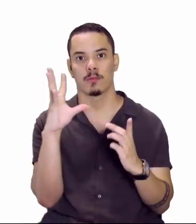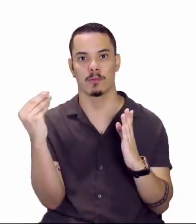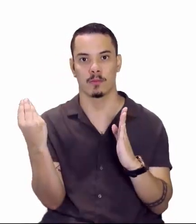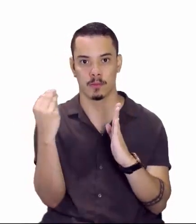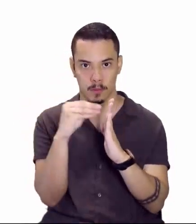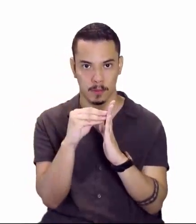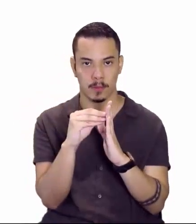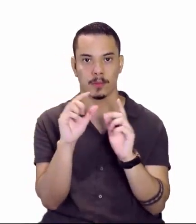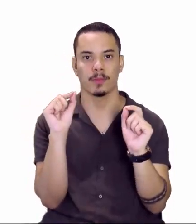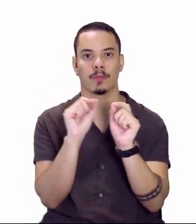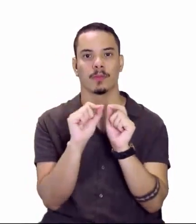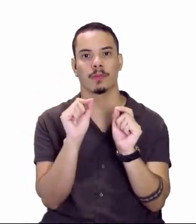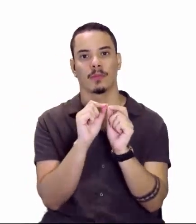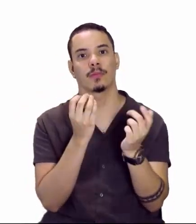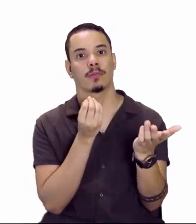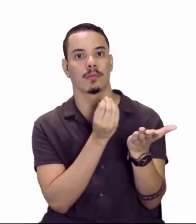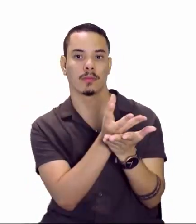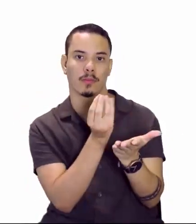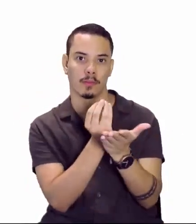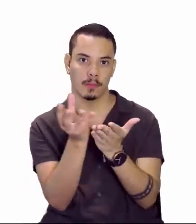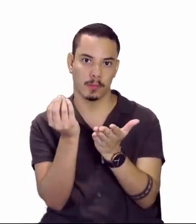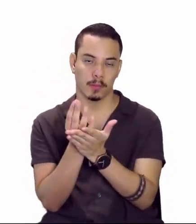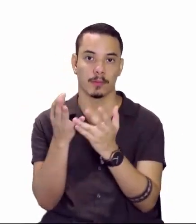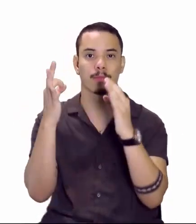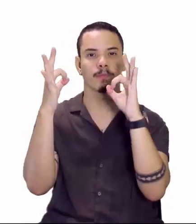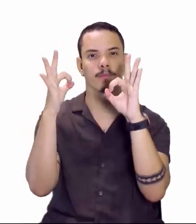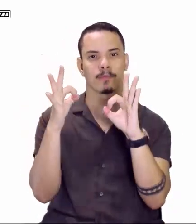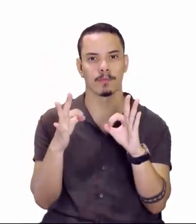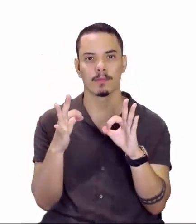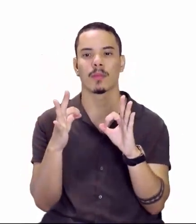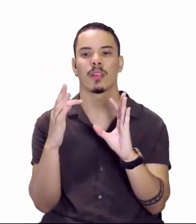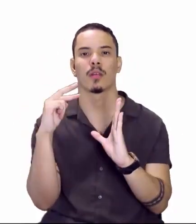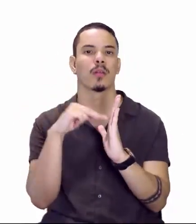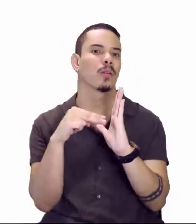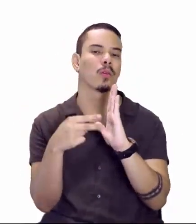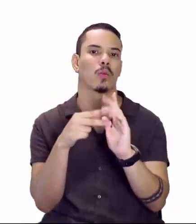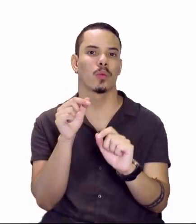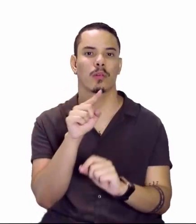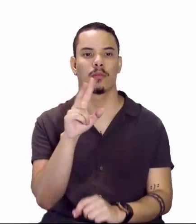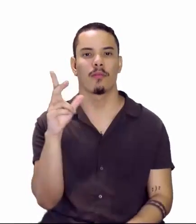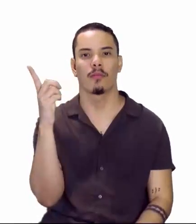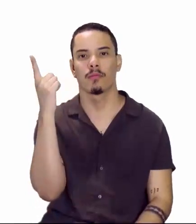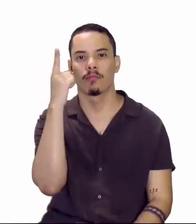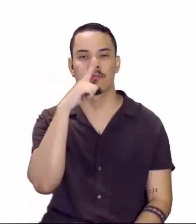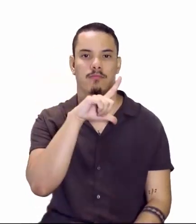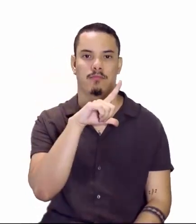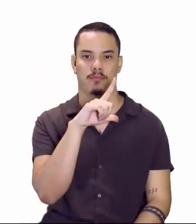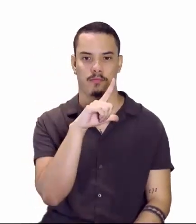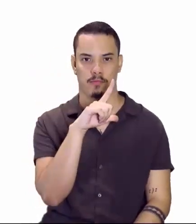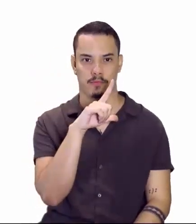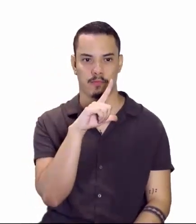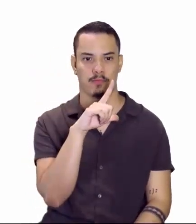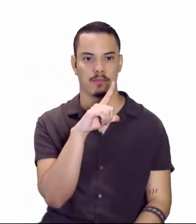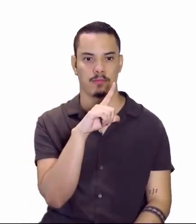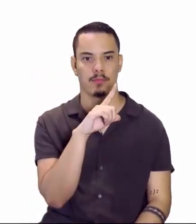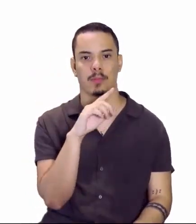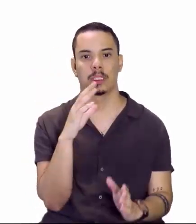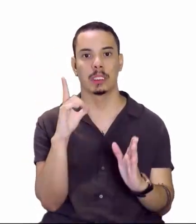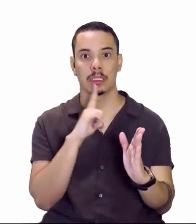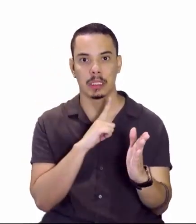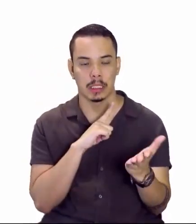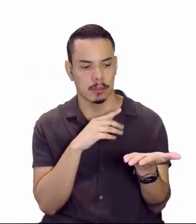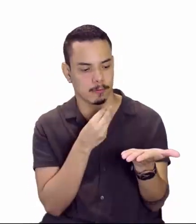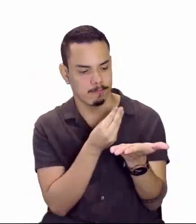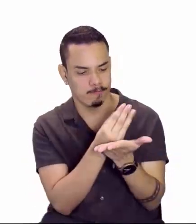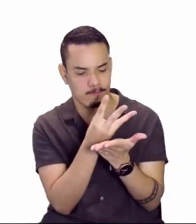fazer a distribuição dos elétrons desse ânion, você vai obter o seguinte, olha só. Você vai obter uma distribuição